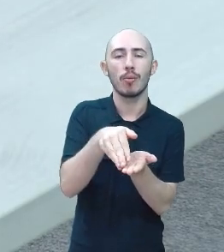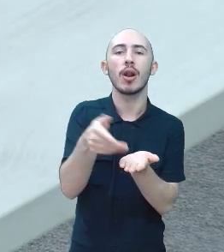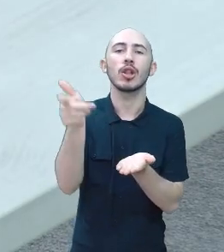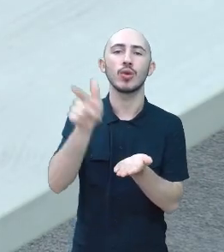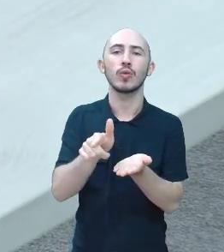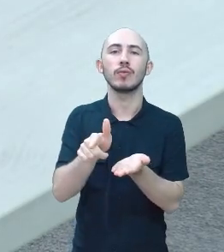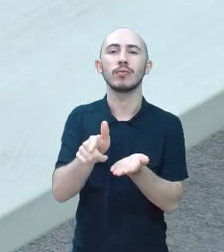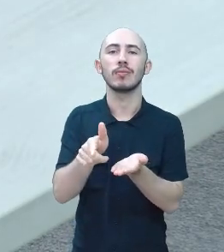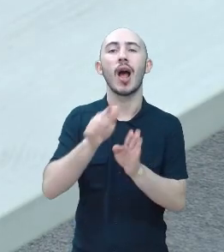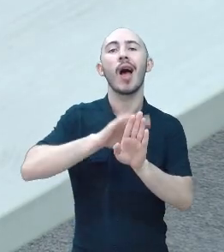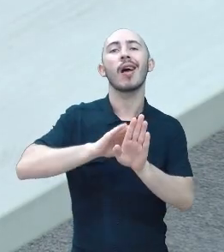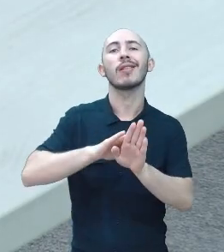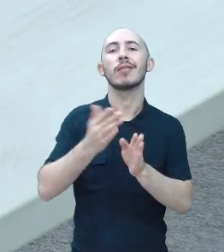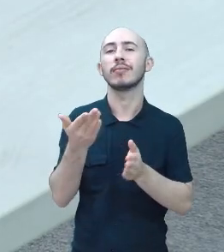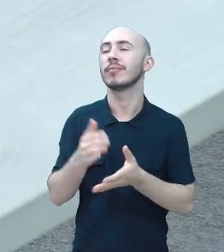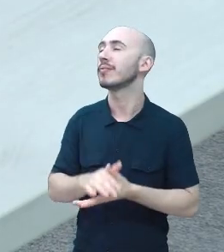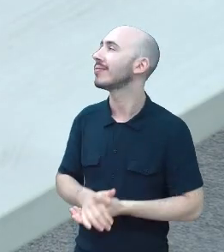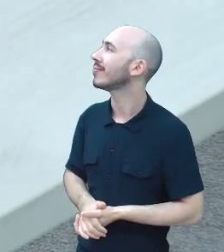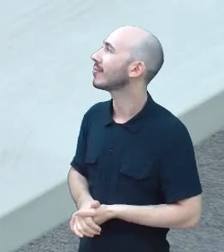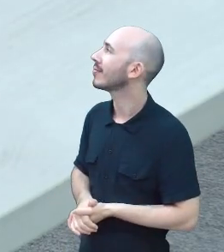trás.